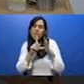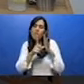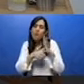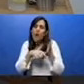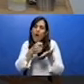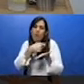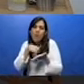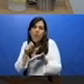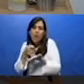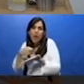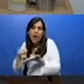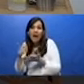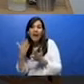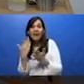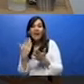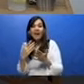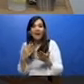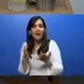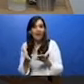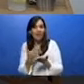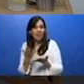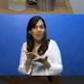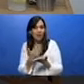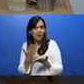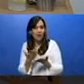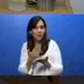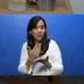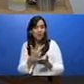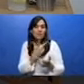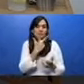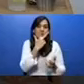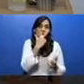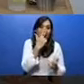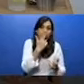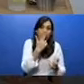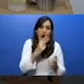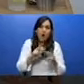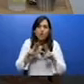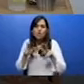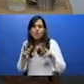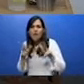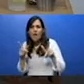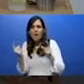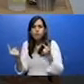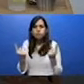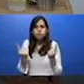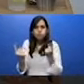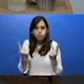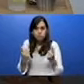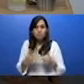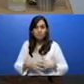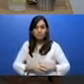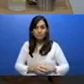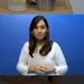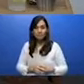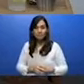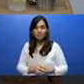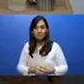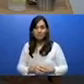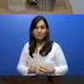letra cursiva, uma semelhança e diferença entre as figuras que nós vamos apresentar para